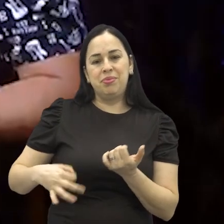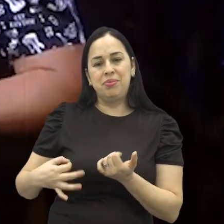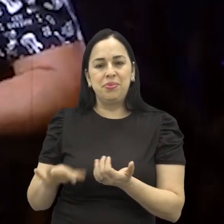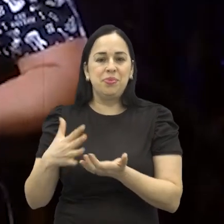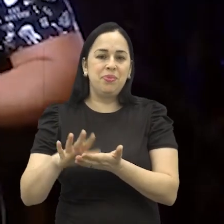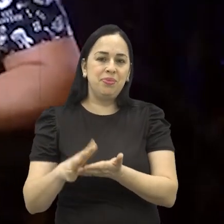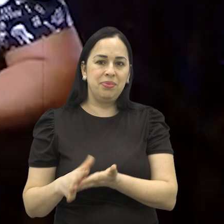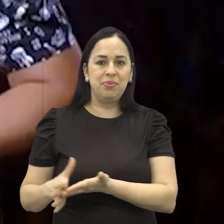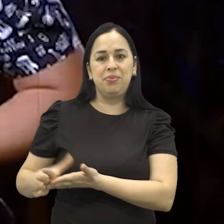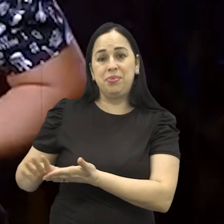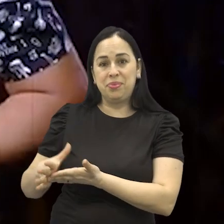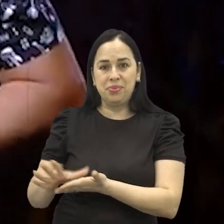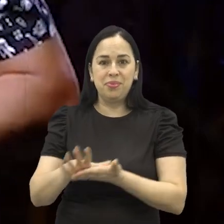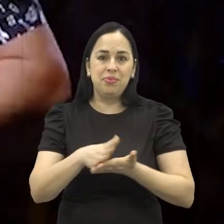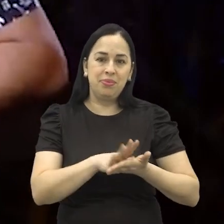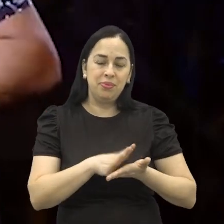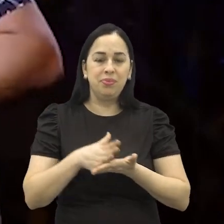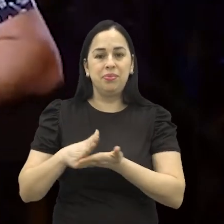Música